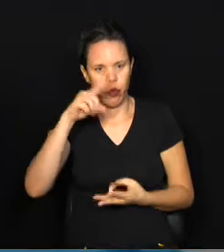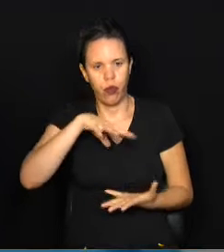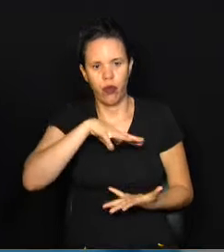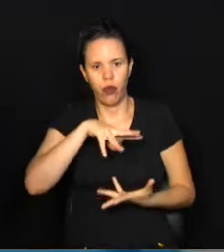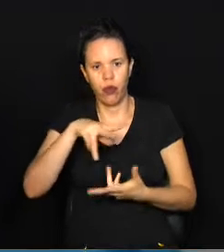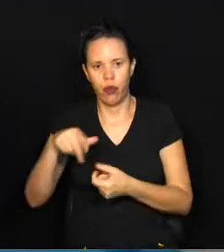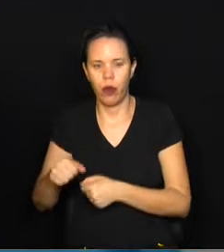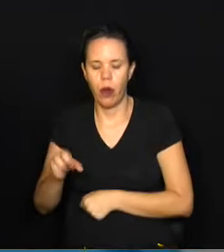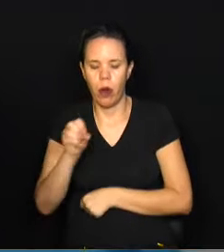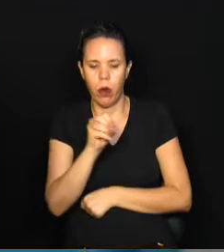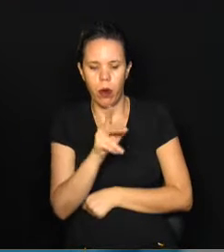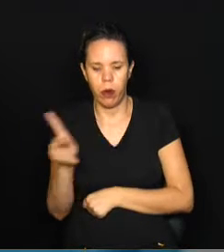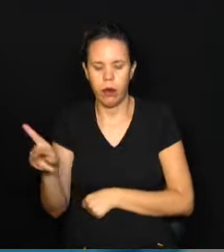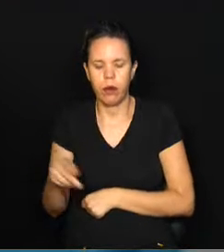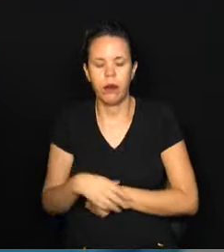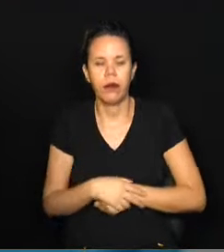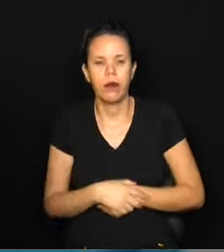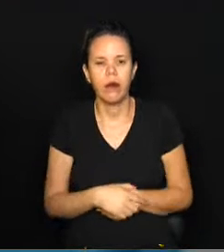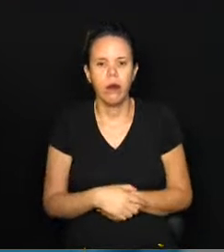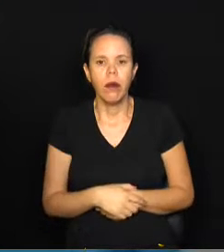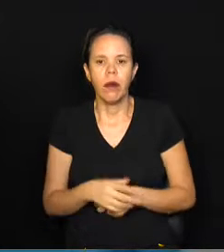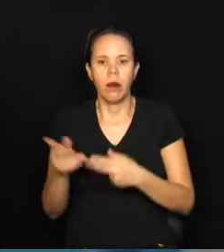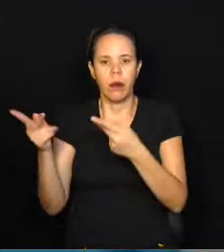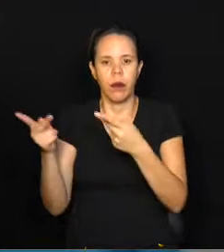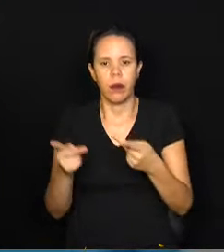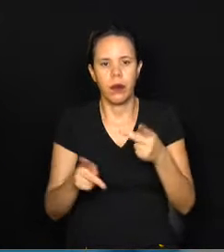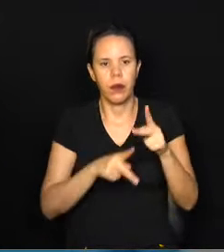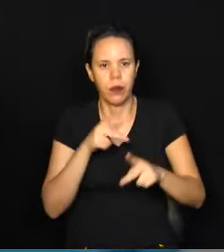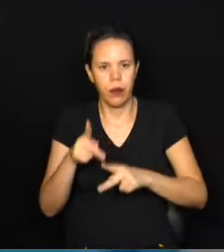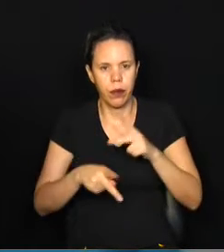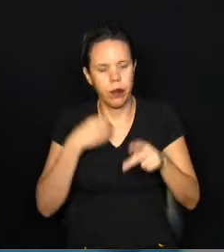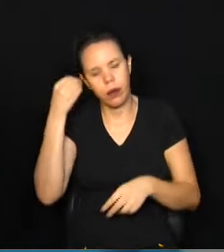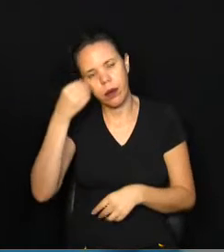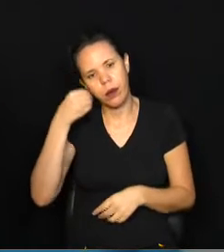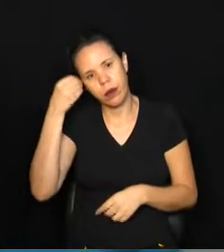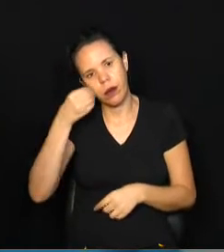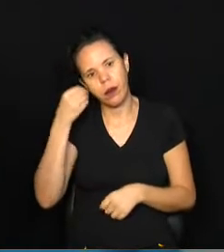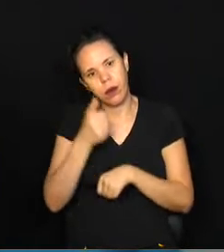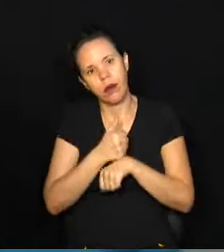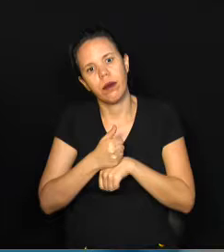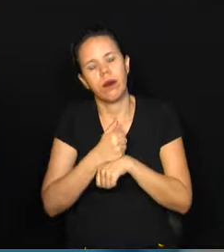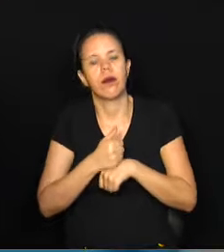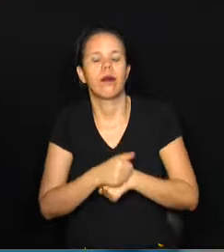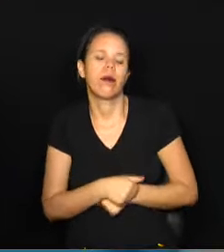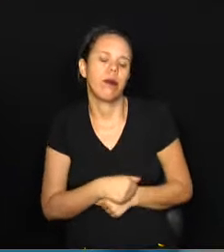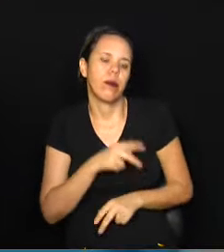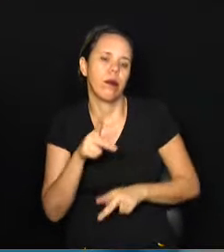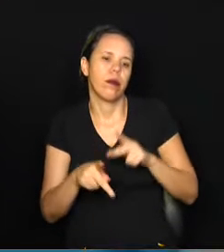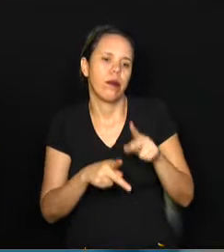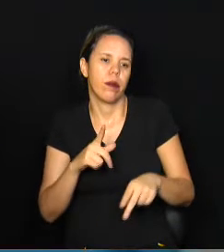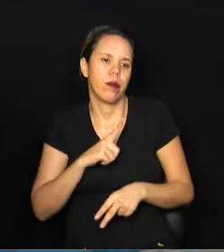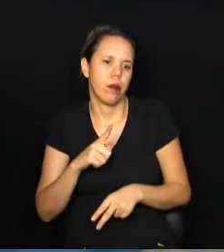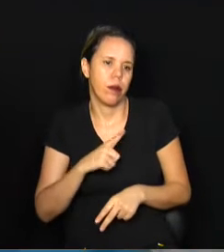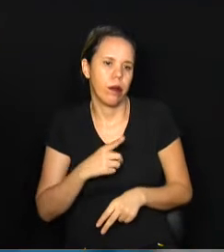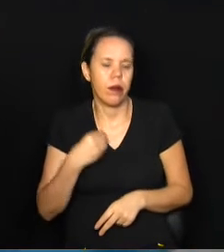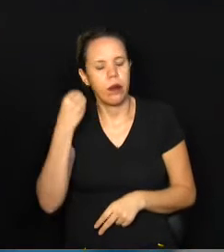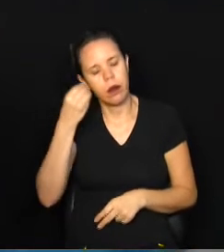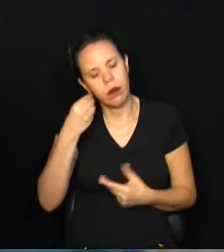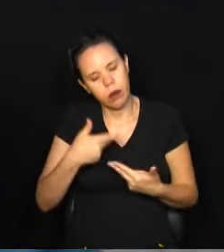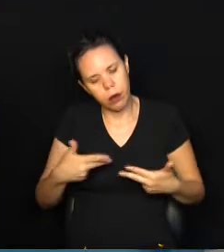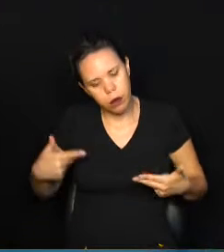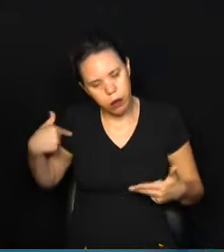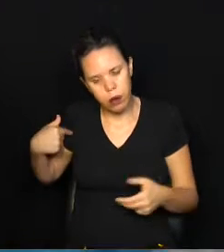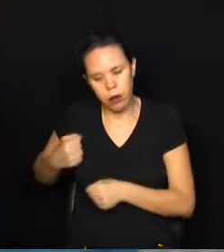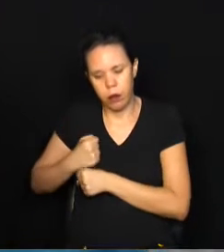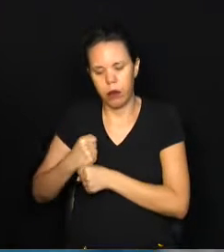do Optometrista. Nós convidamos aqui pessoas gabaritadas, pessoas que têm uma vivência de